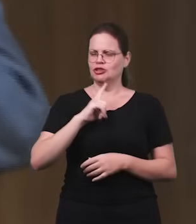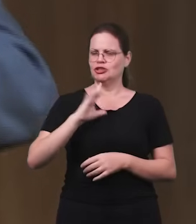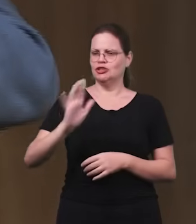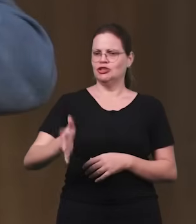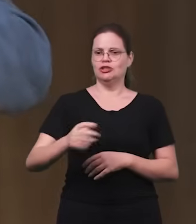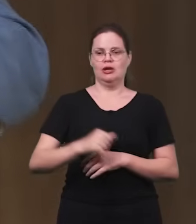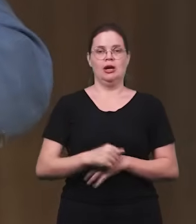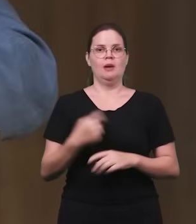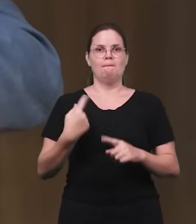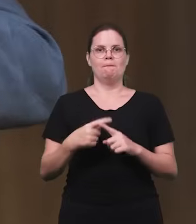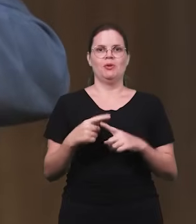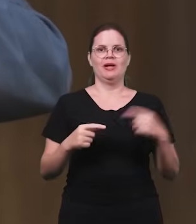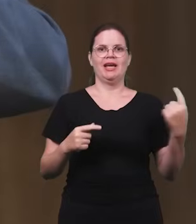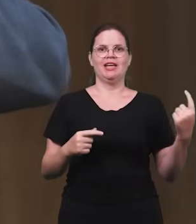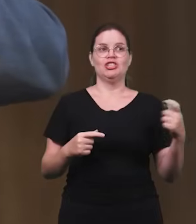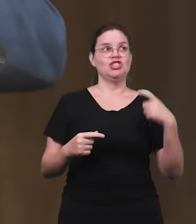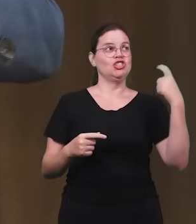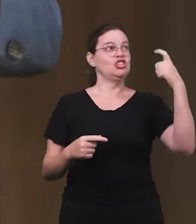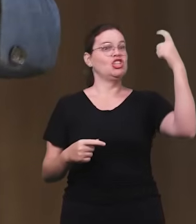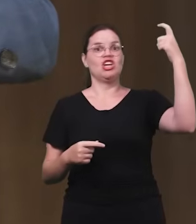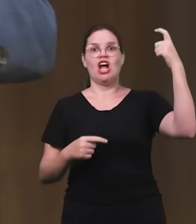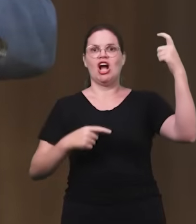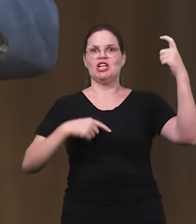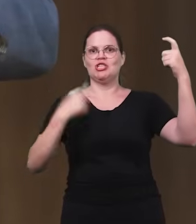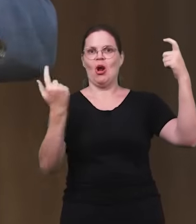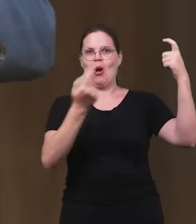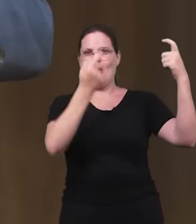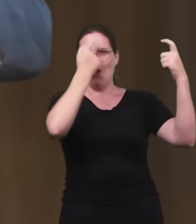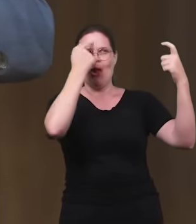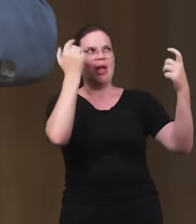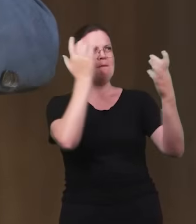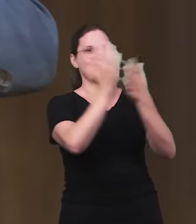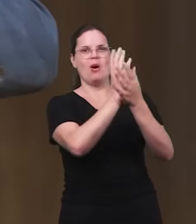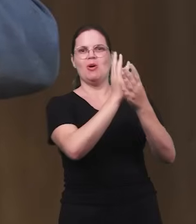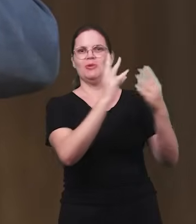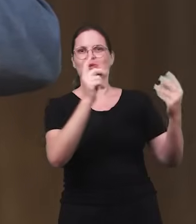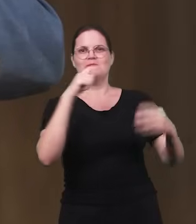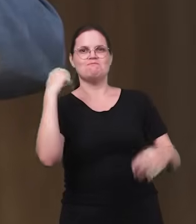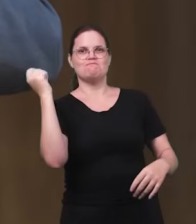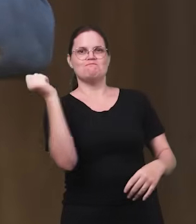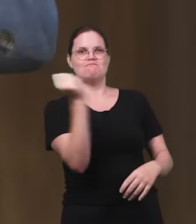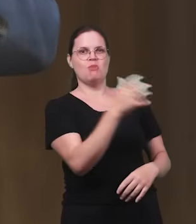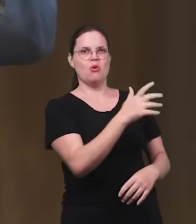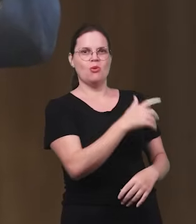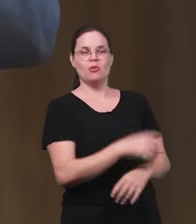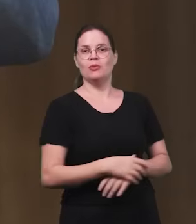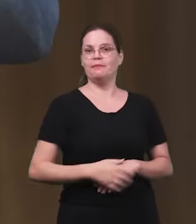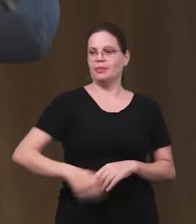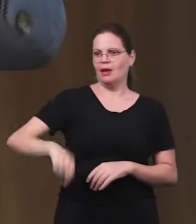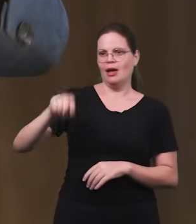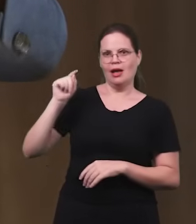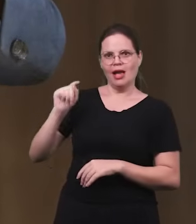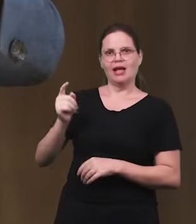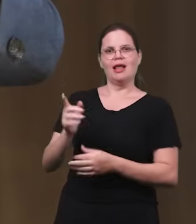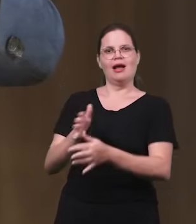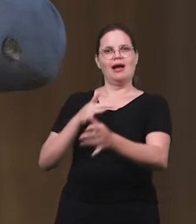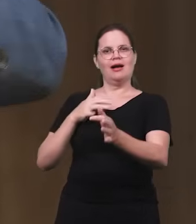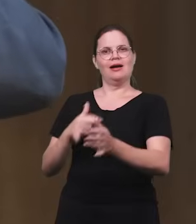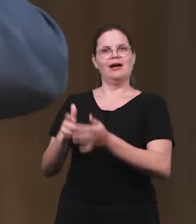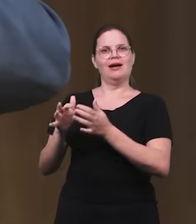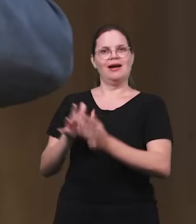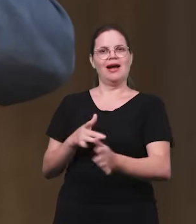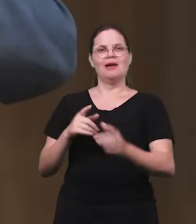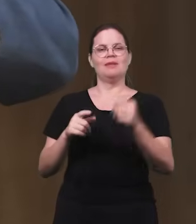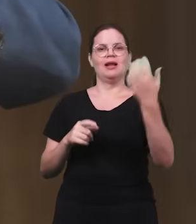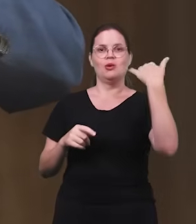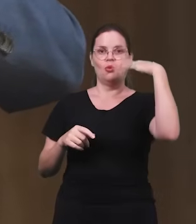tinha vencido o gigante, já era conhecido como aquele que tocava a harpa para o rei no